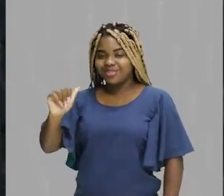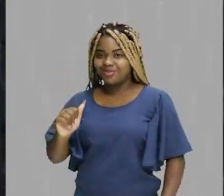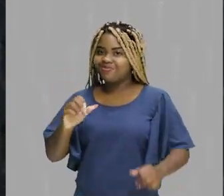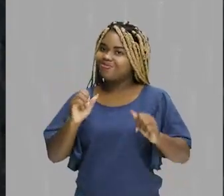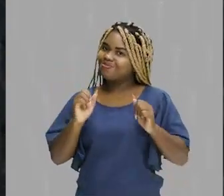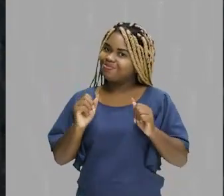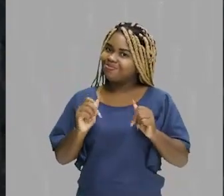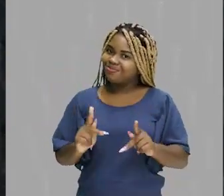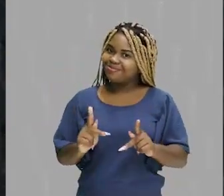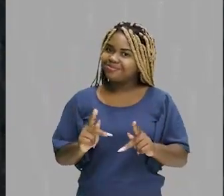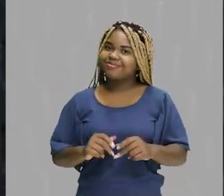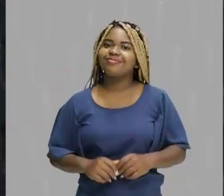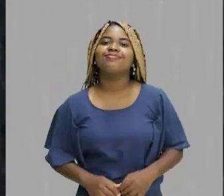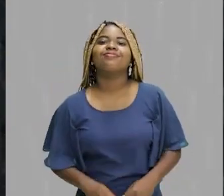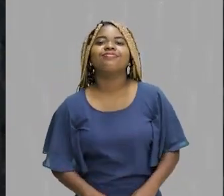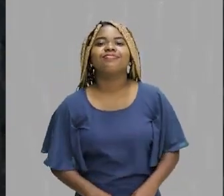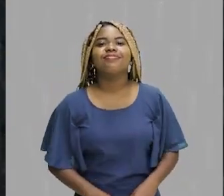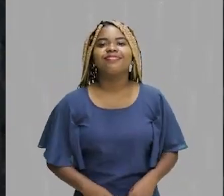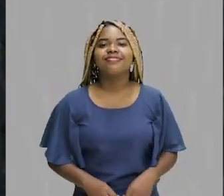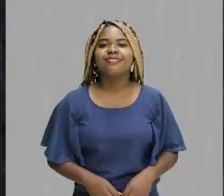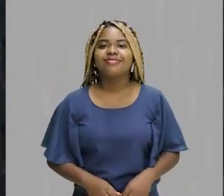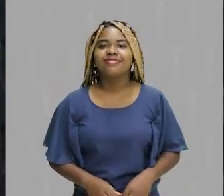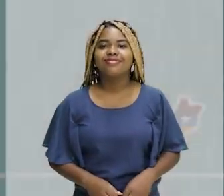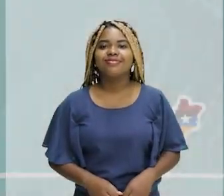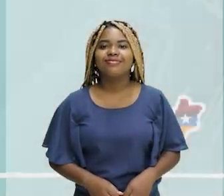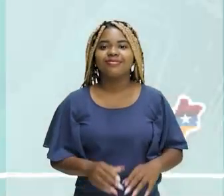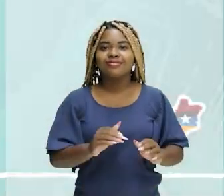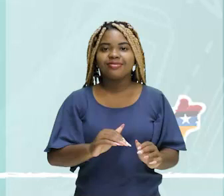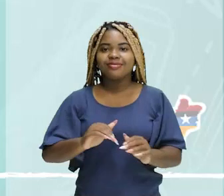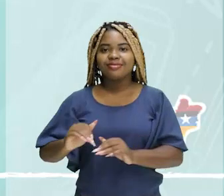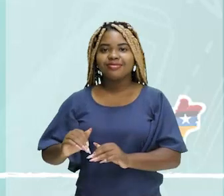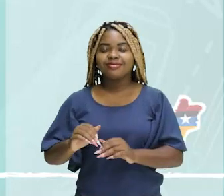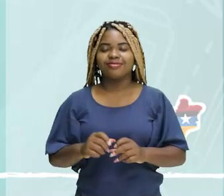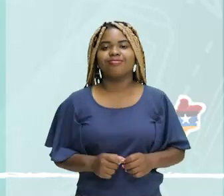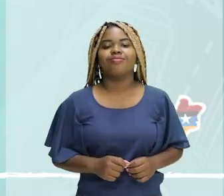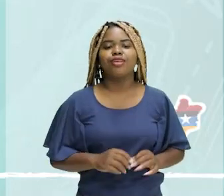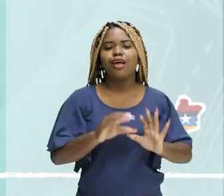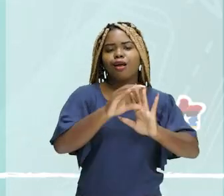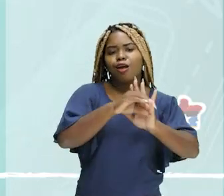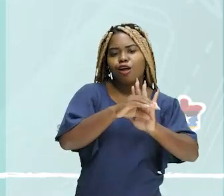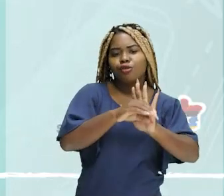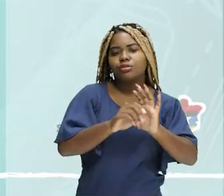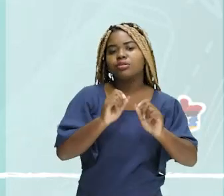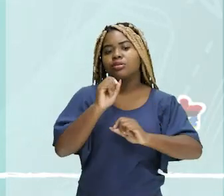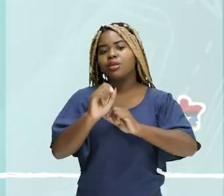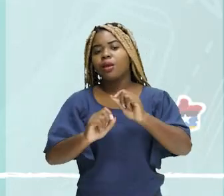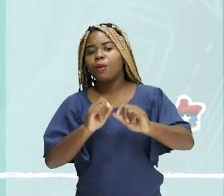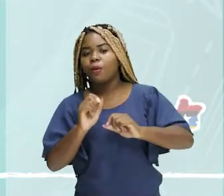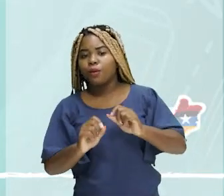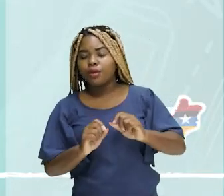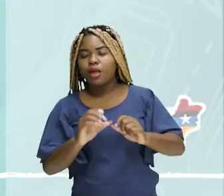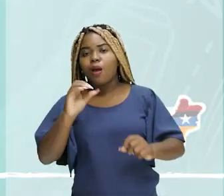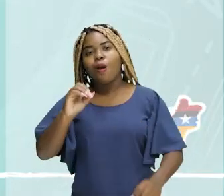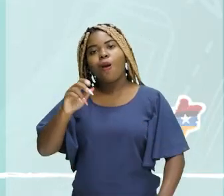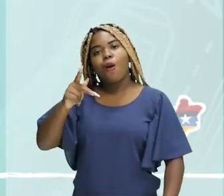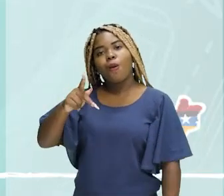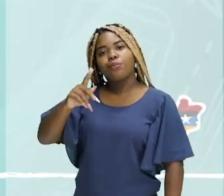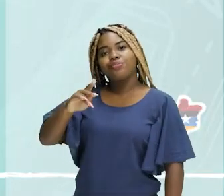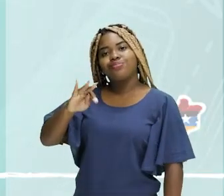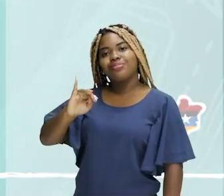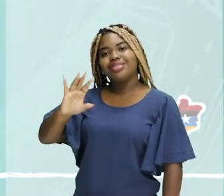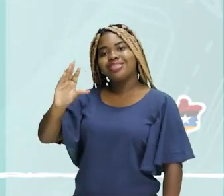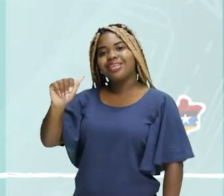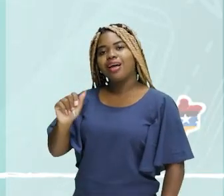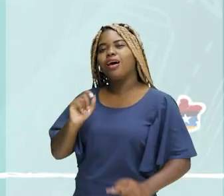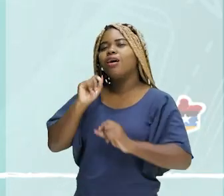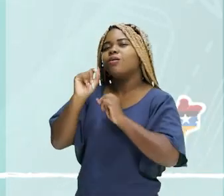Então, acompanhe comigo, turma. Ó, isomeria óptica. Então, isomeria óptica, esse termo óptica, ele